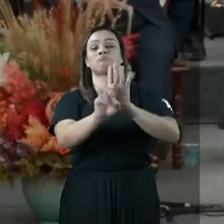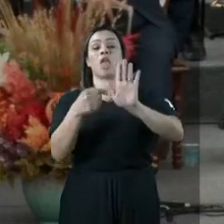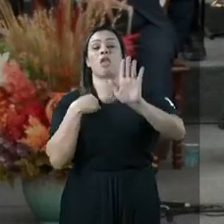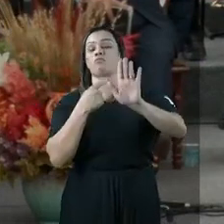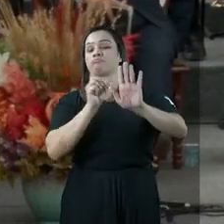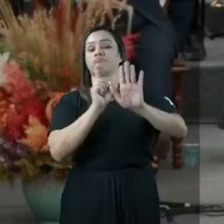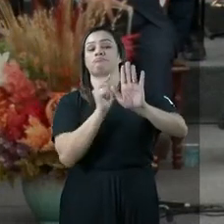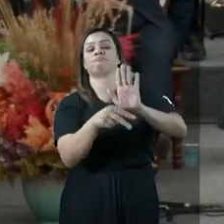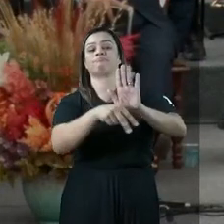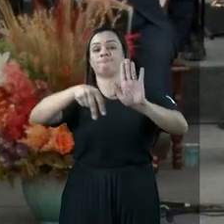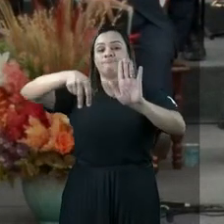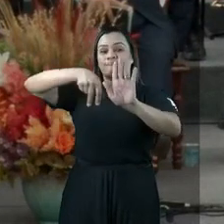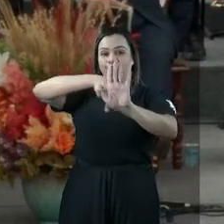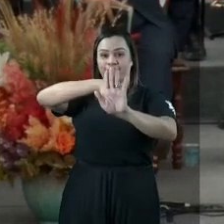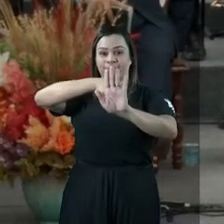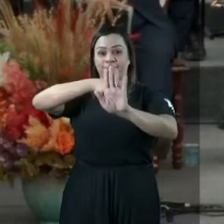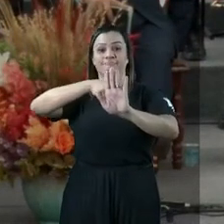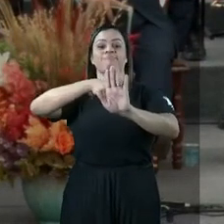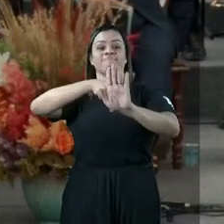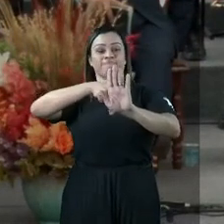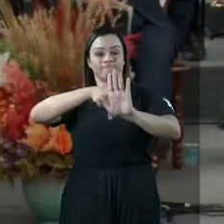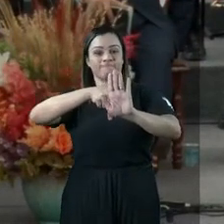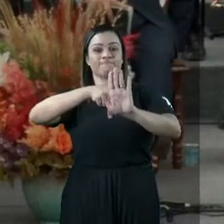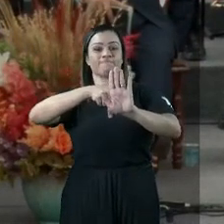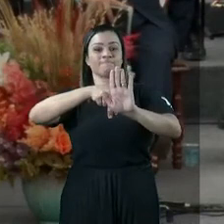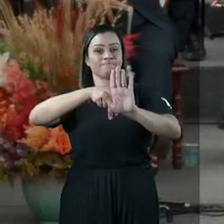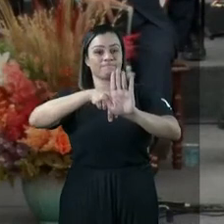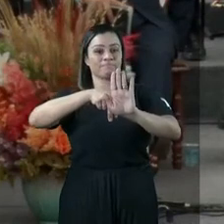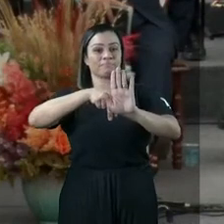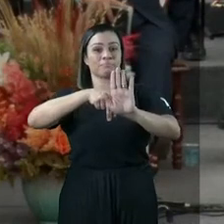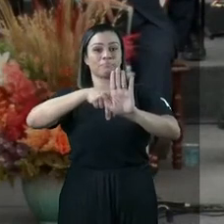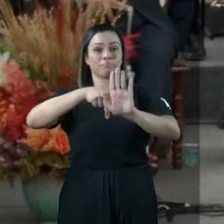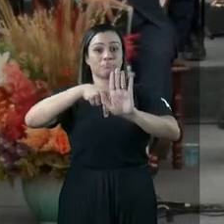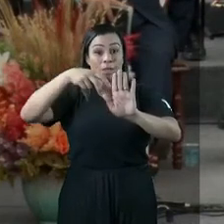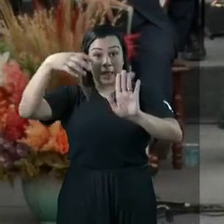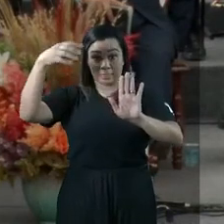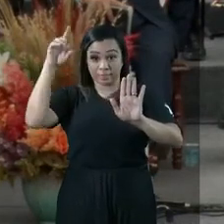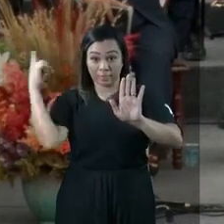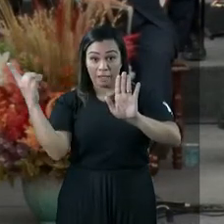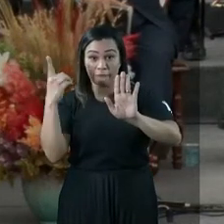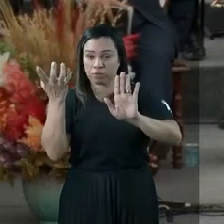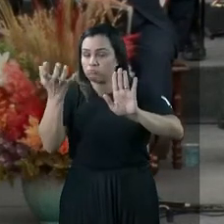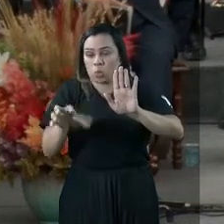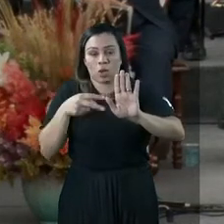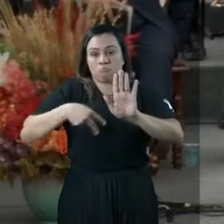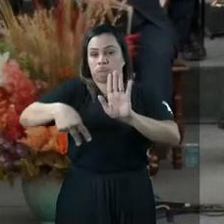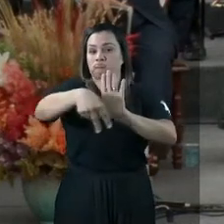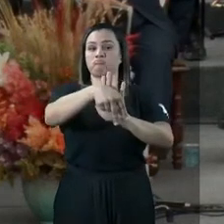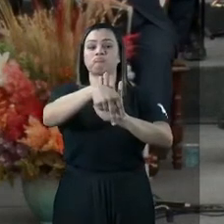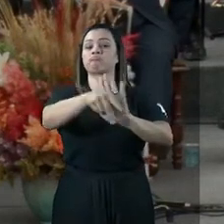misturado com aleluia. Quando Davi se coloca diante, ao invés de se colocar adiante, ele está dizendo, eu não